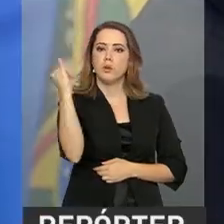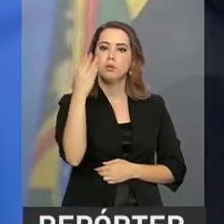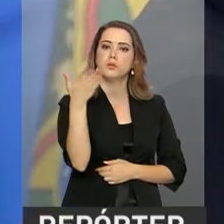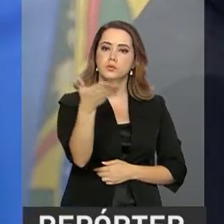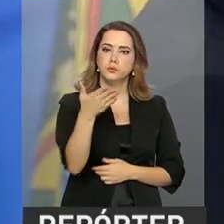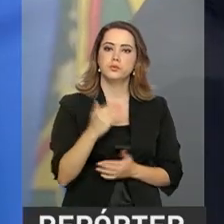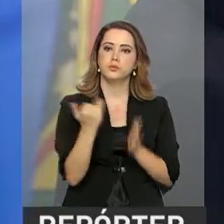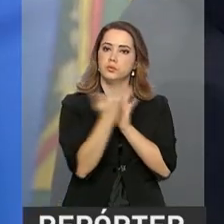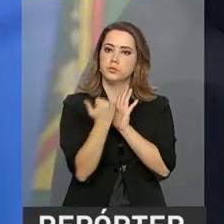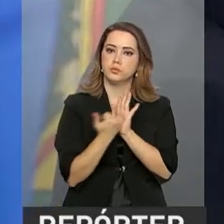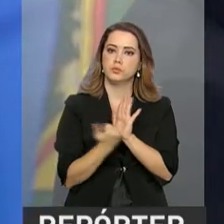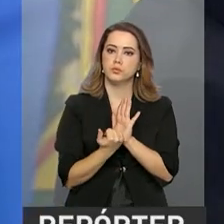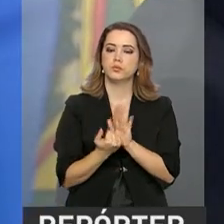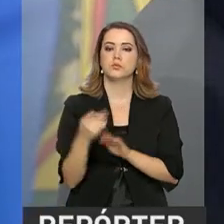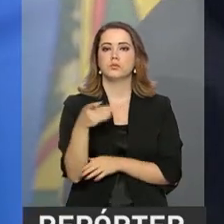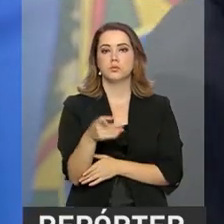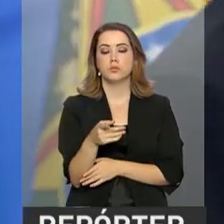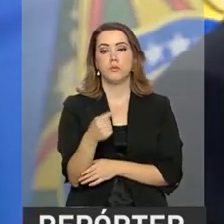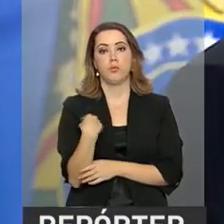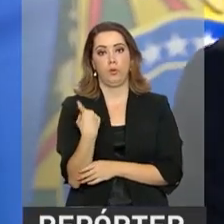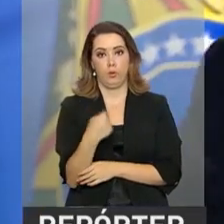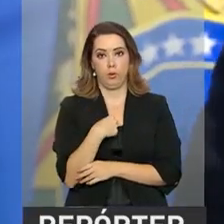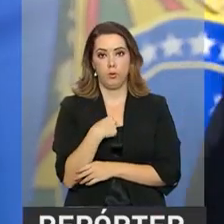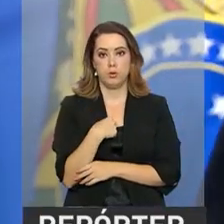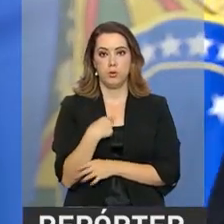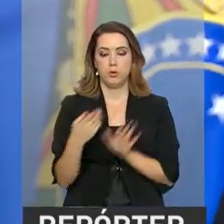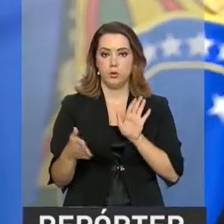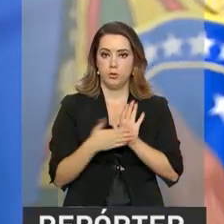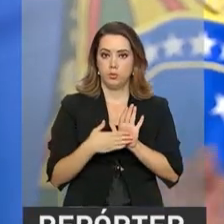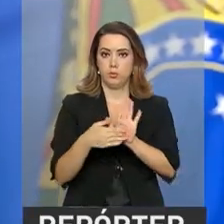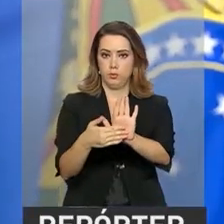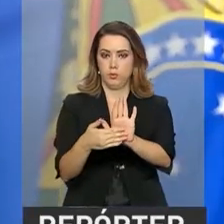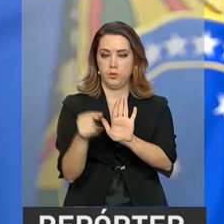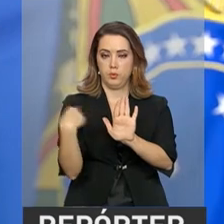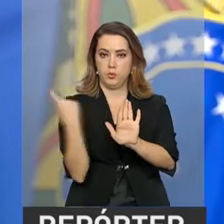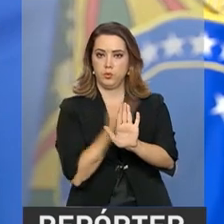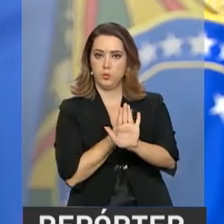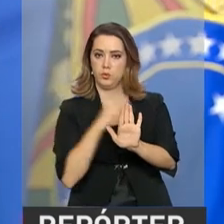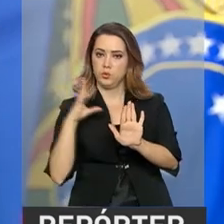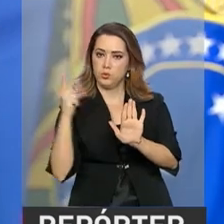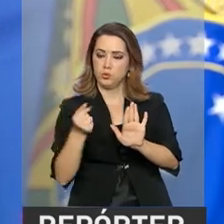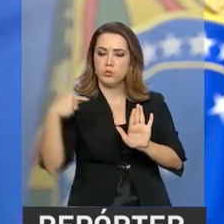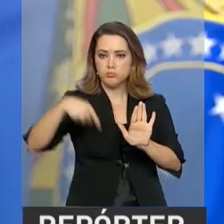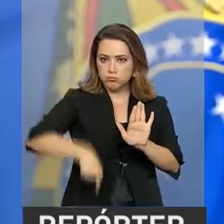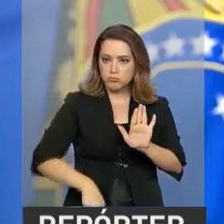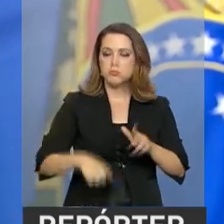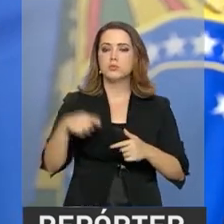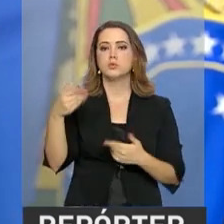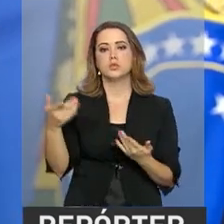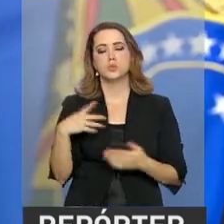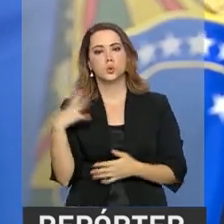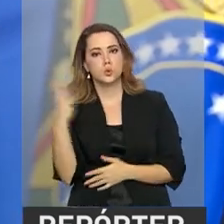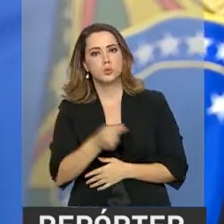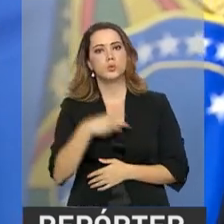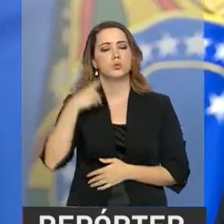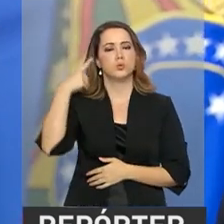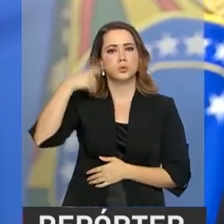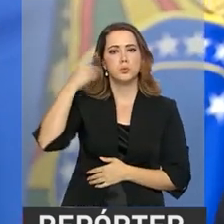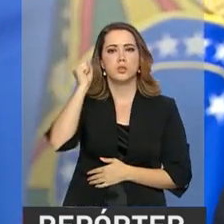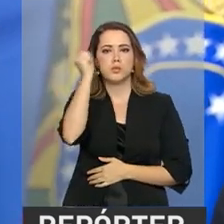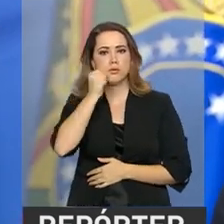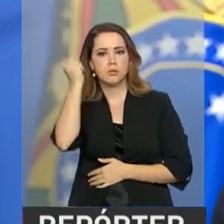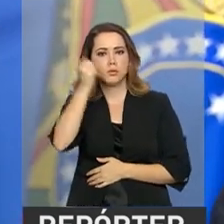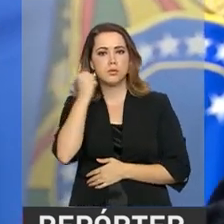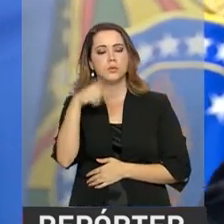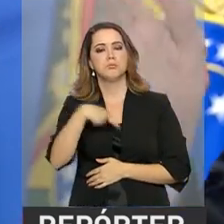até proponho que nós todos aqui, ministros, num dado momento, senadores, deputados e demais agentes públicos, possamos